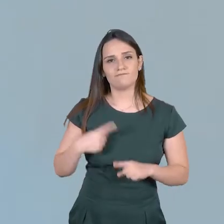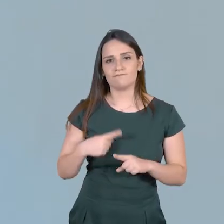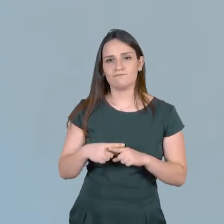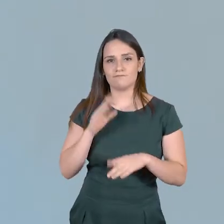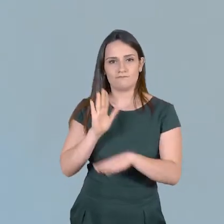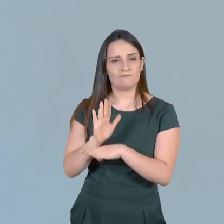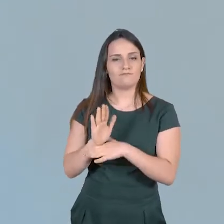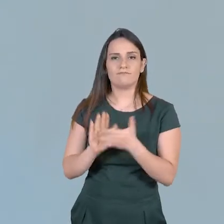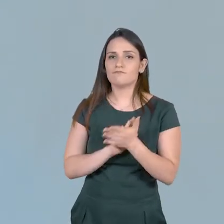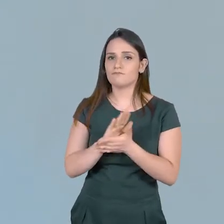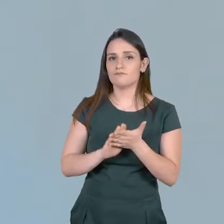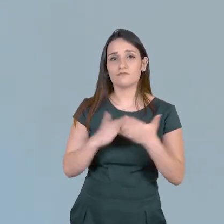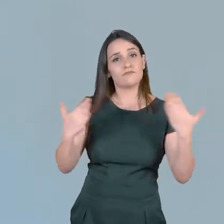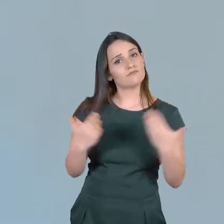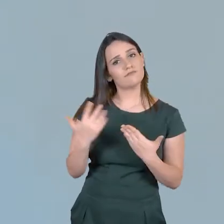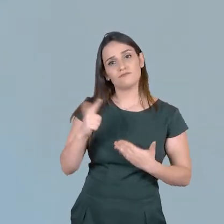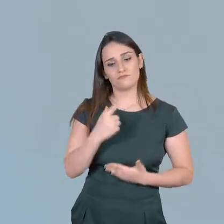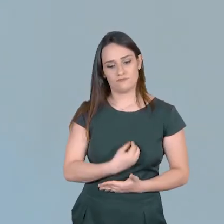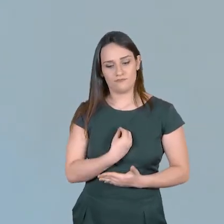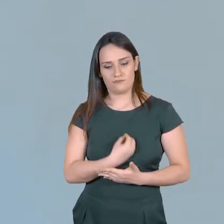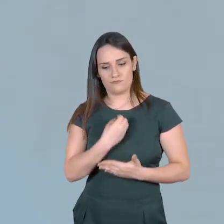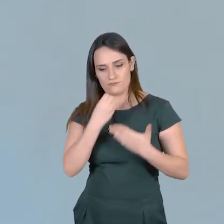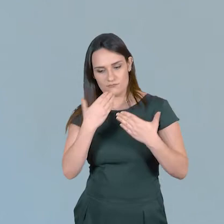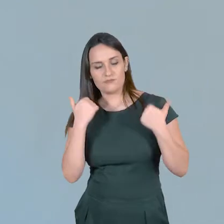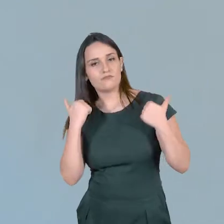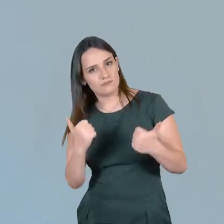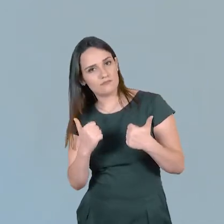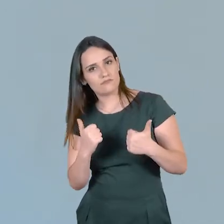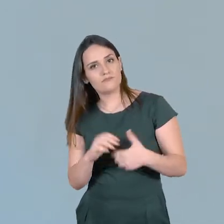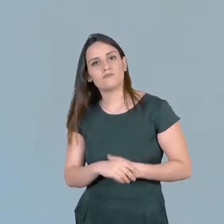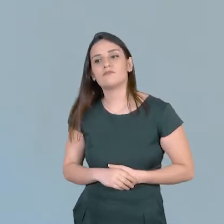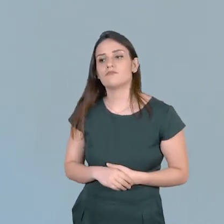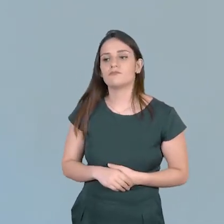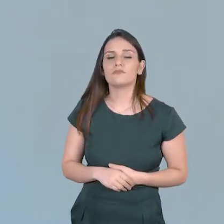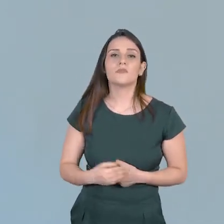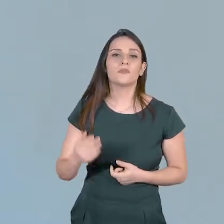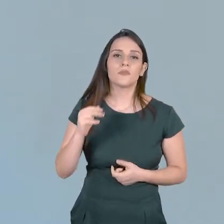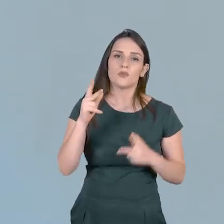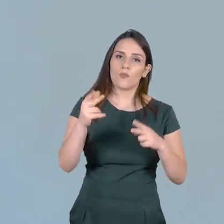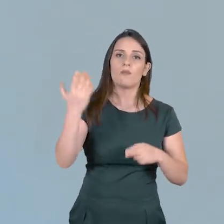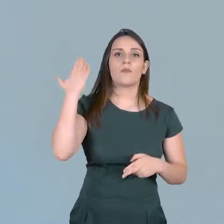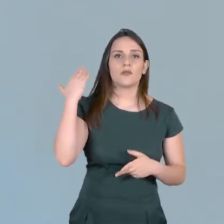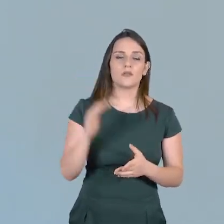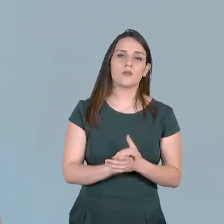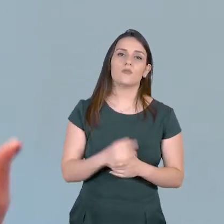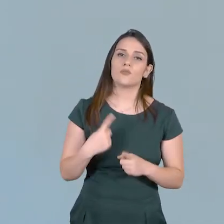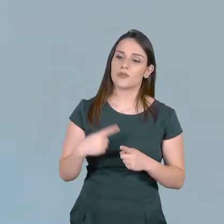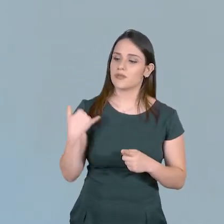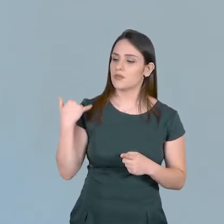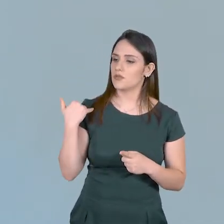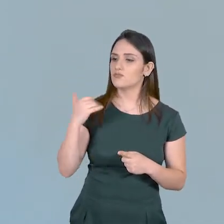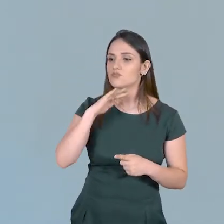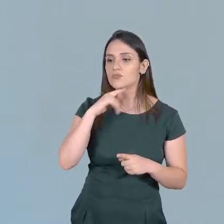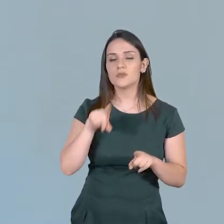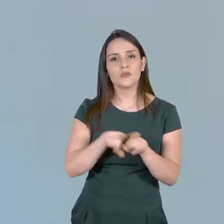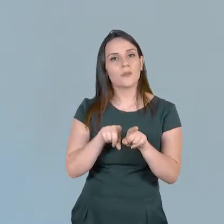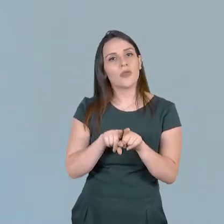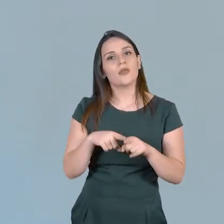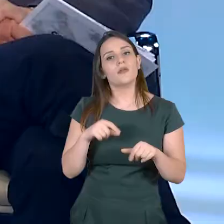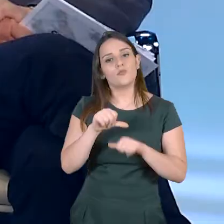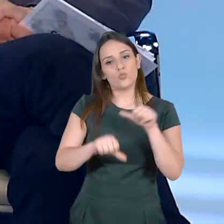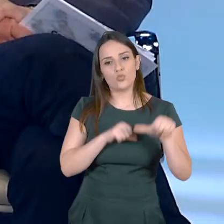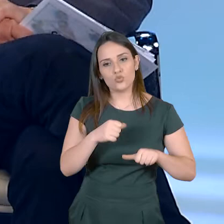vezes hoje já não tem aquela mesma vida de capacidade de renda que tinha antes. Não só pela idade, mas também porque o mundo muda, a